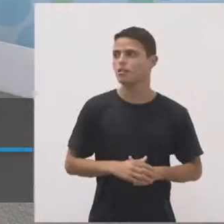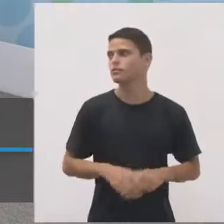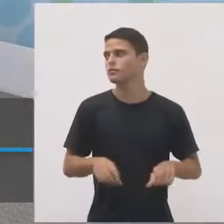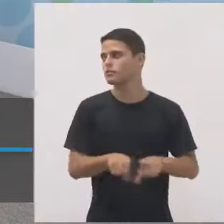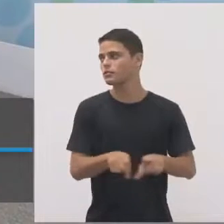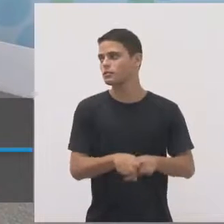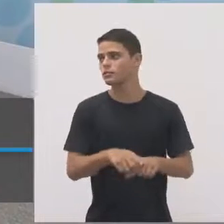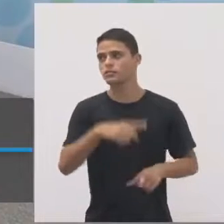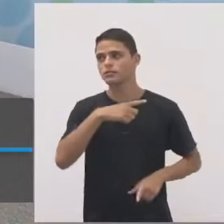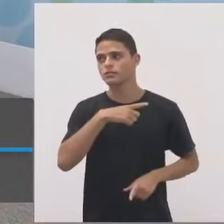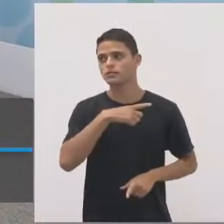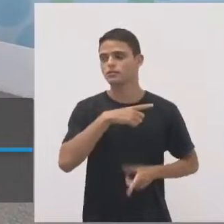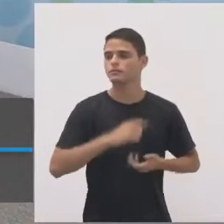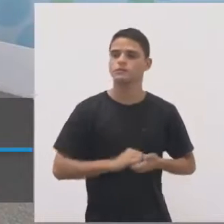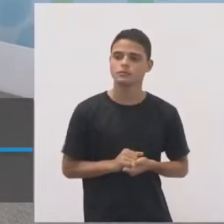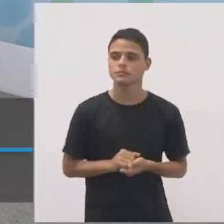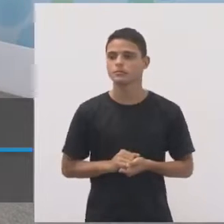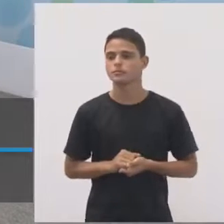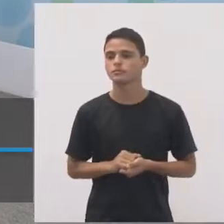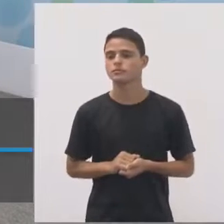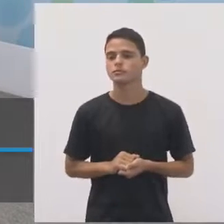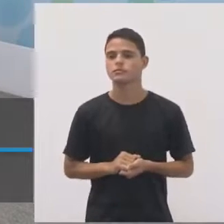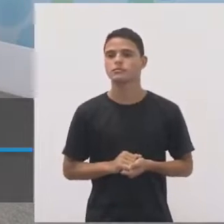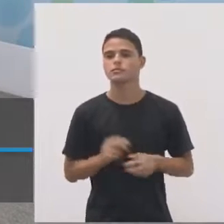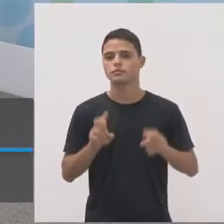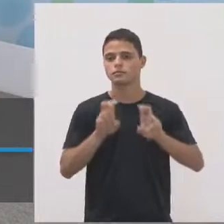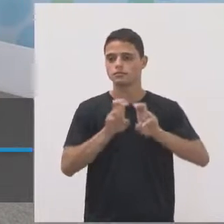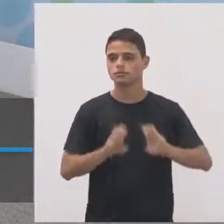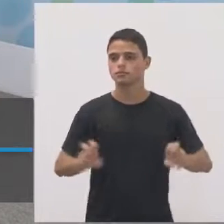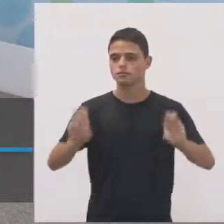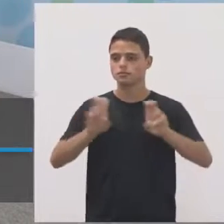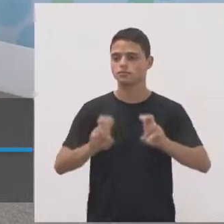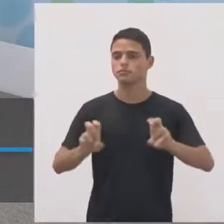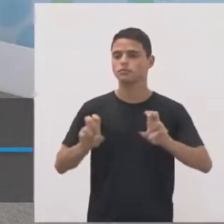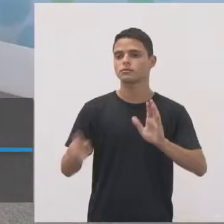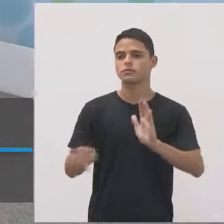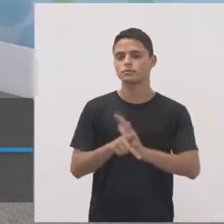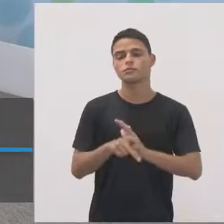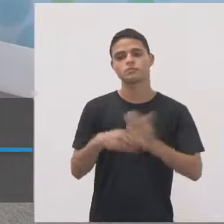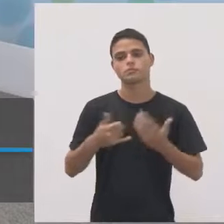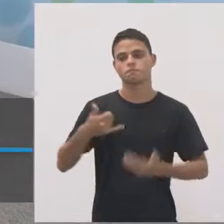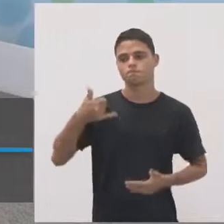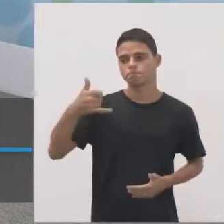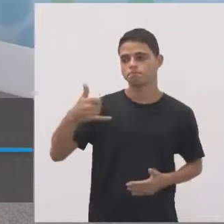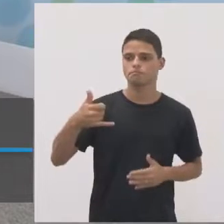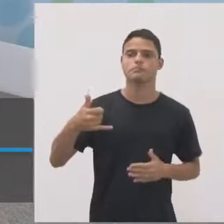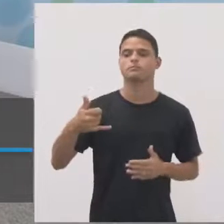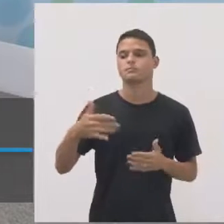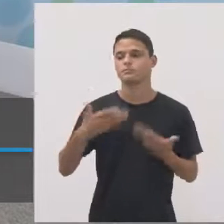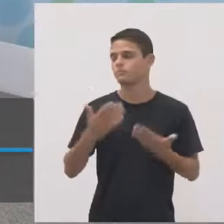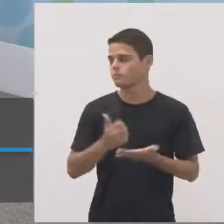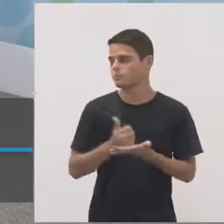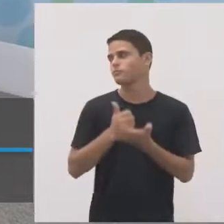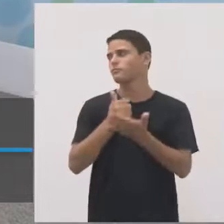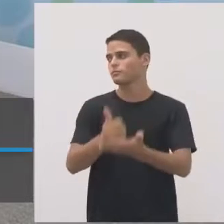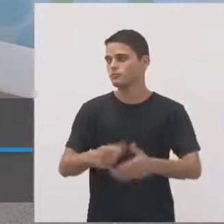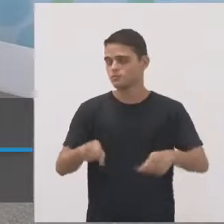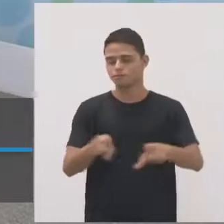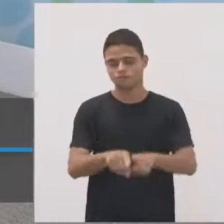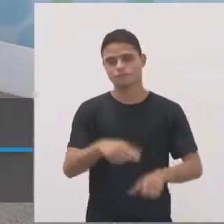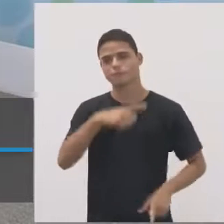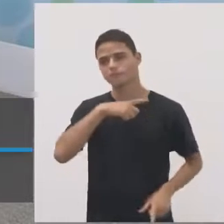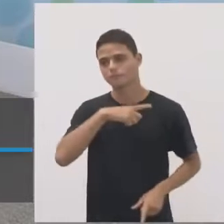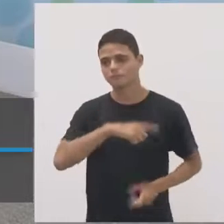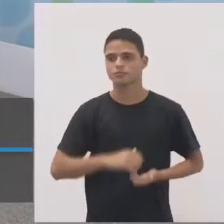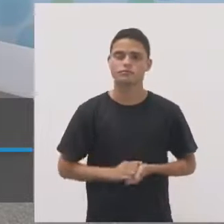das tecnologias, seja o computador físico, seja o celular, ou seja nas suas aplicações, tá? Então,